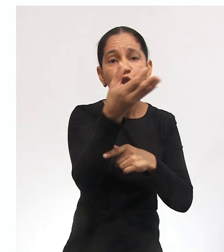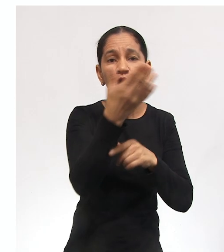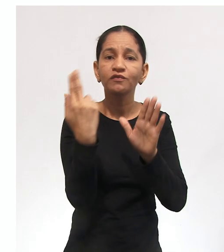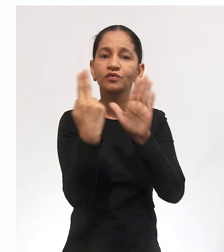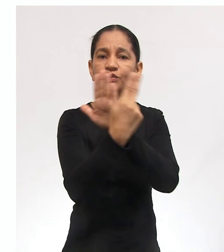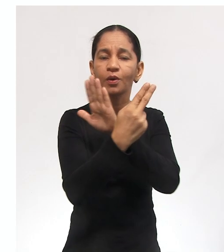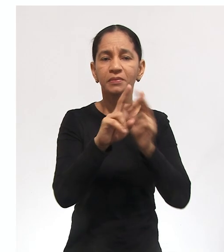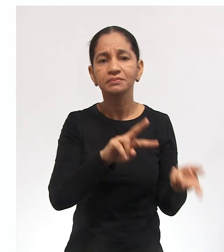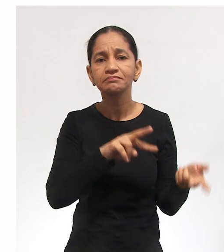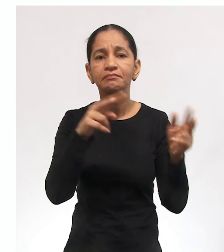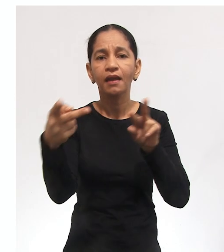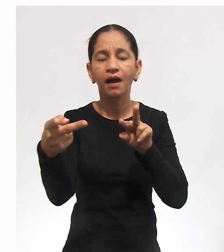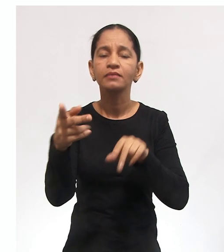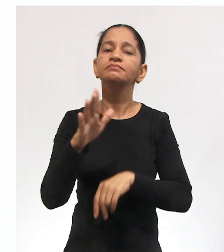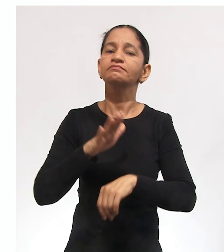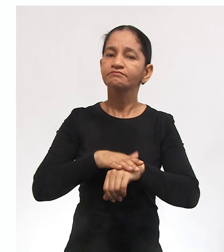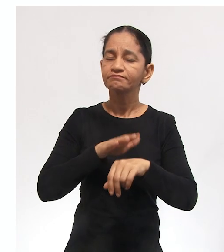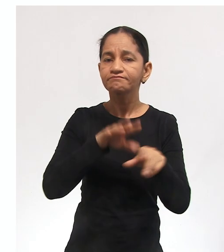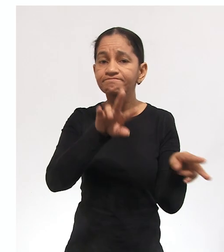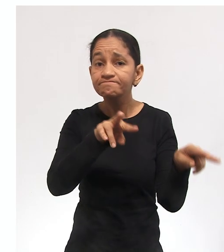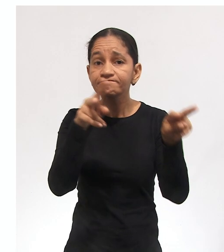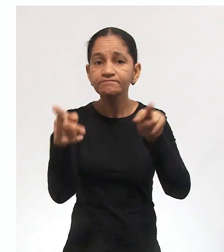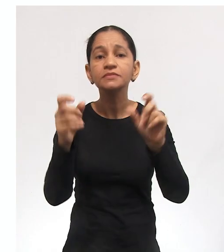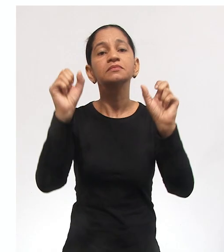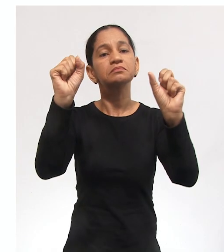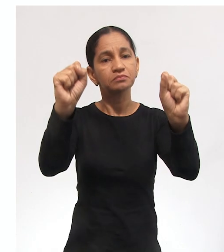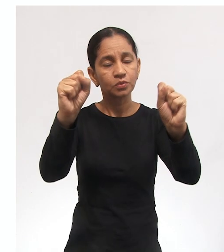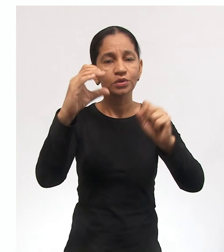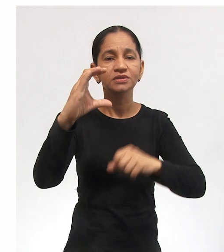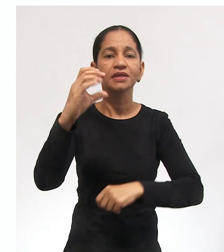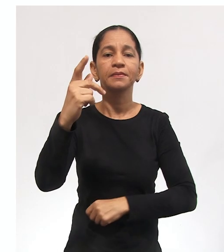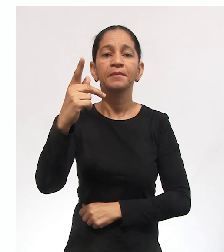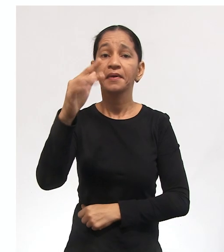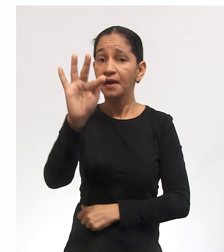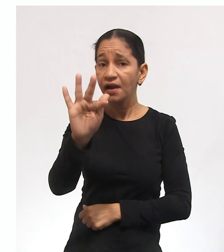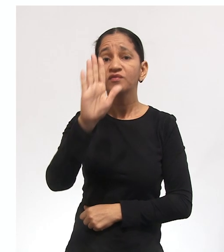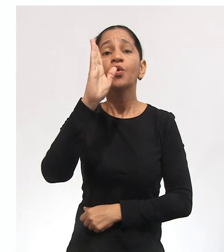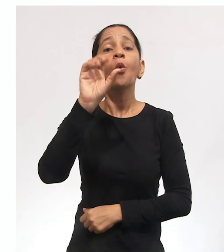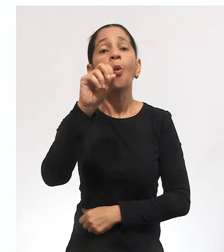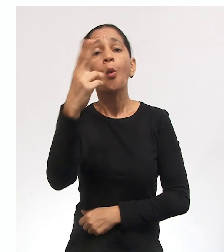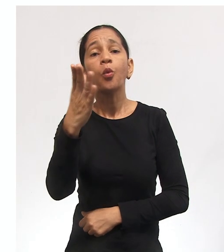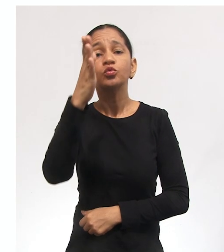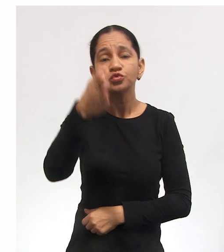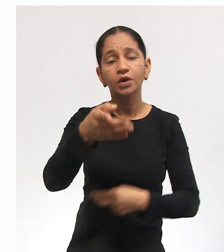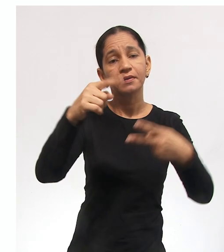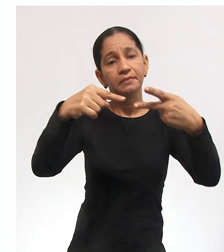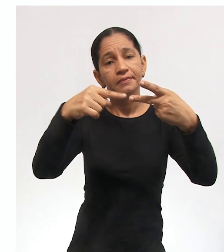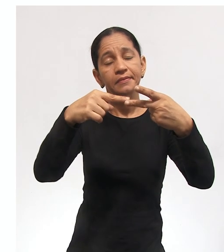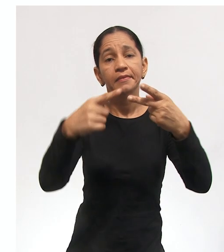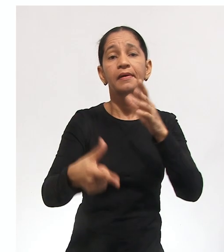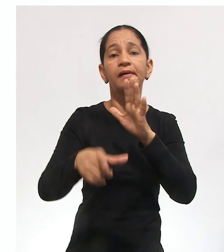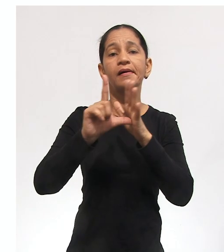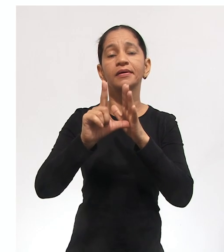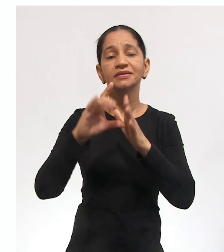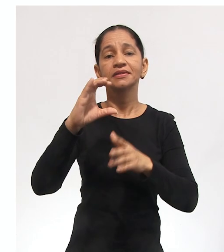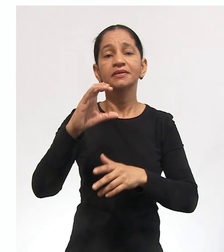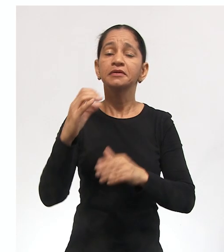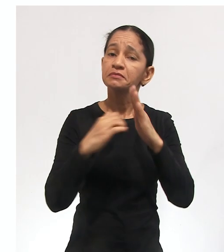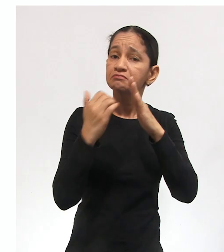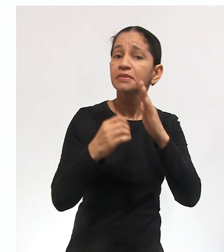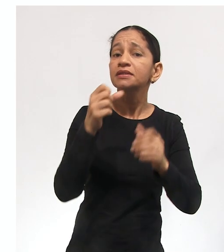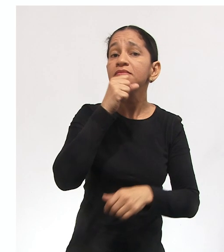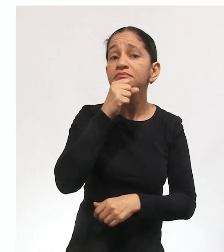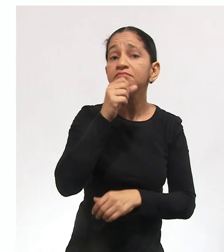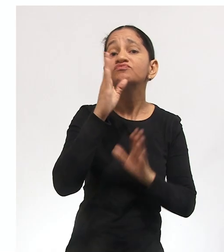sócios. Esses sócios podem ser pessoa física ou pessoa jurídica, tá, pessoal? Essa sucessão